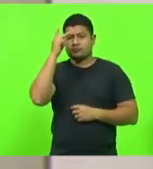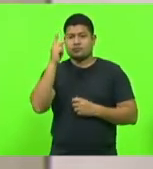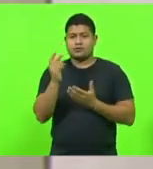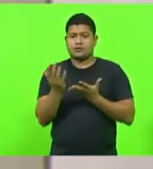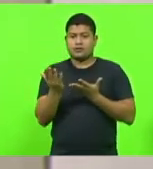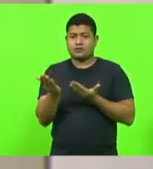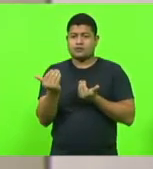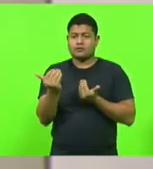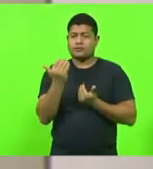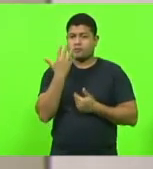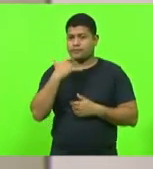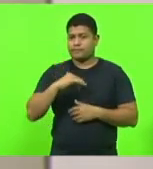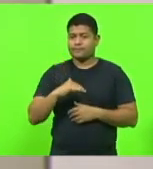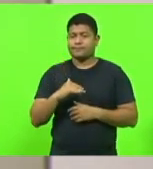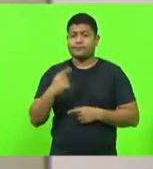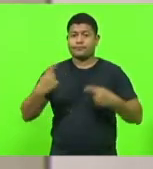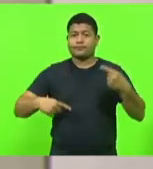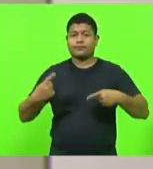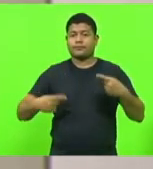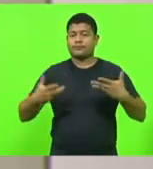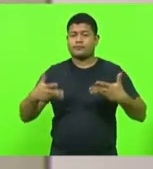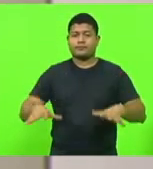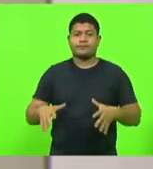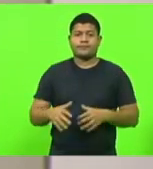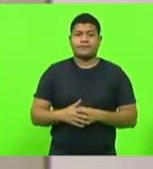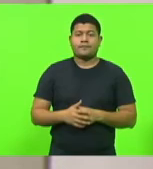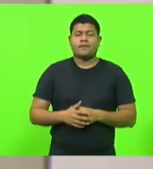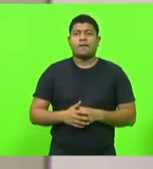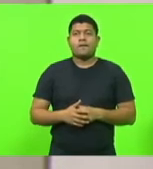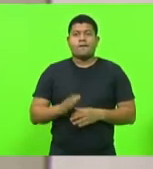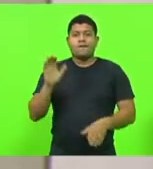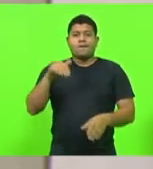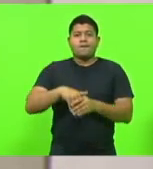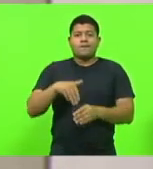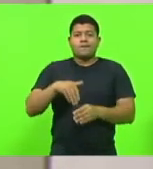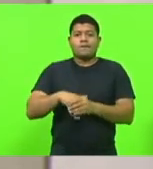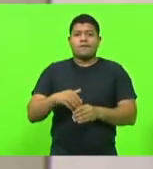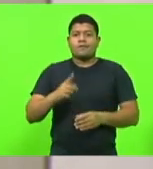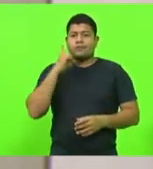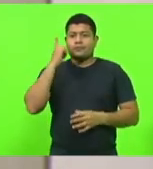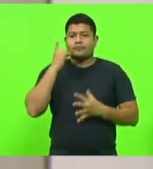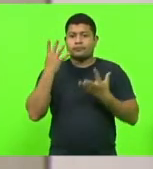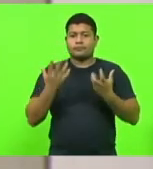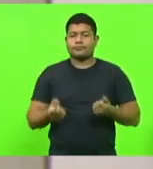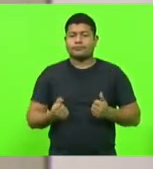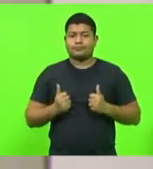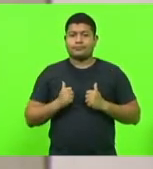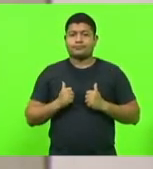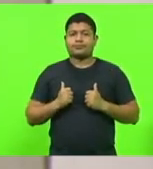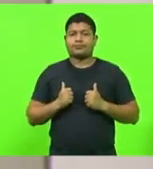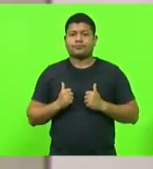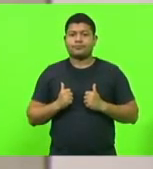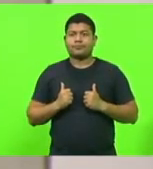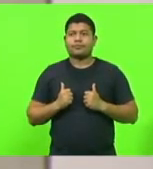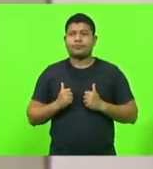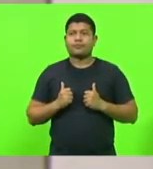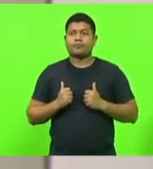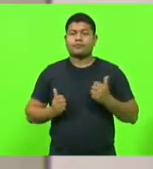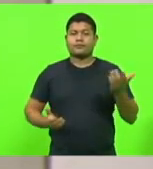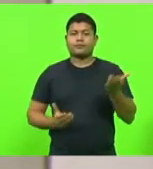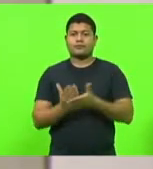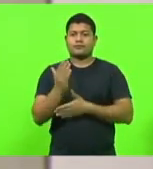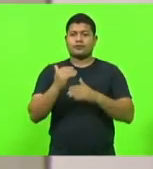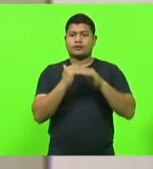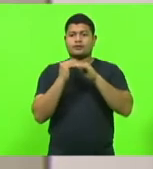discussão. Não havendo quem queira discutir, em votação. Deputados que aprovam, permaneçam como se encontram. Aprovado